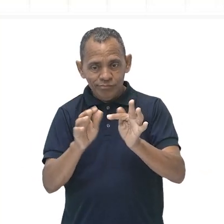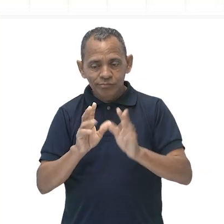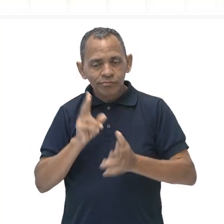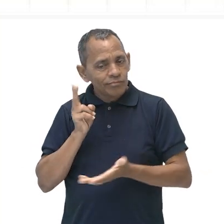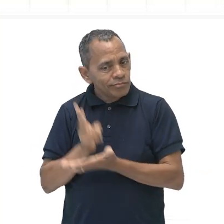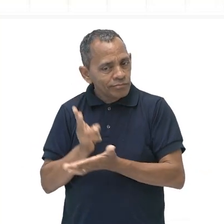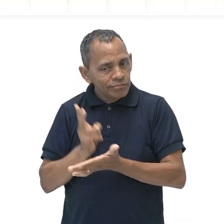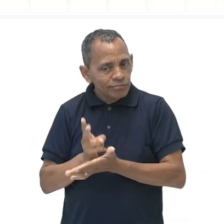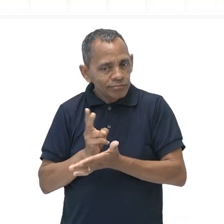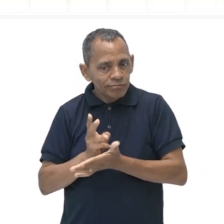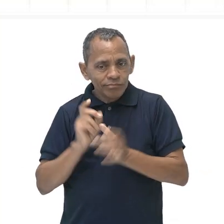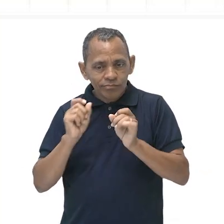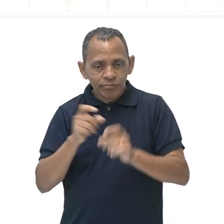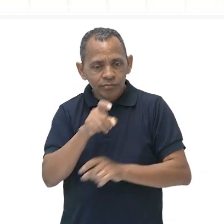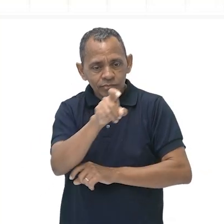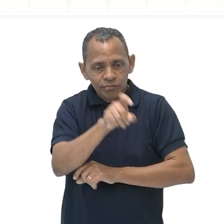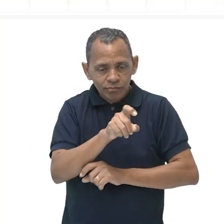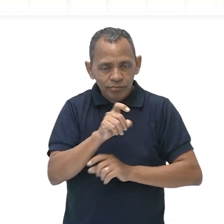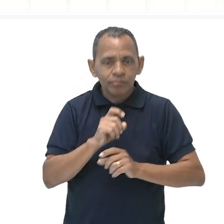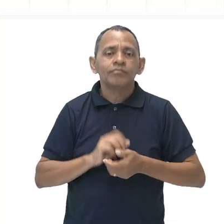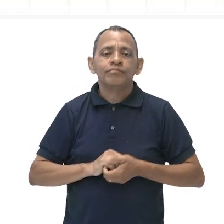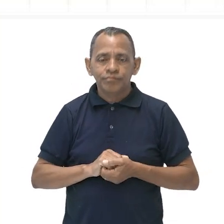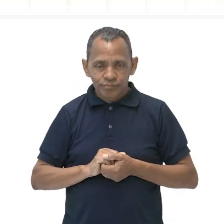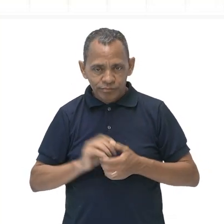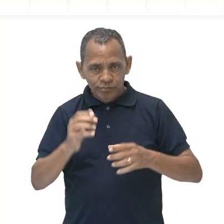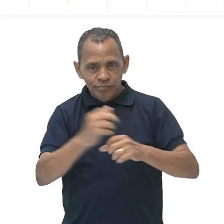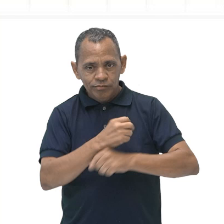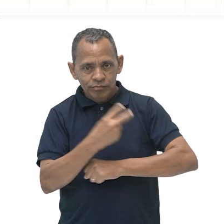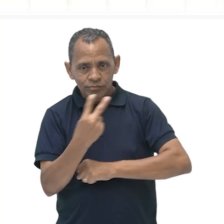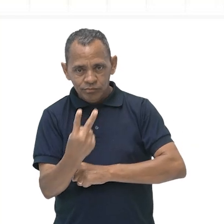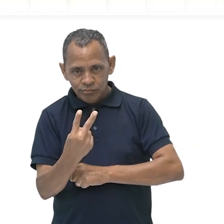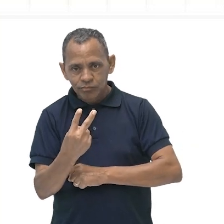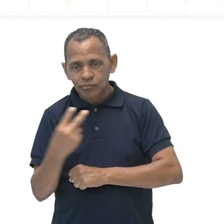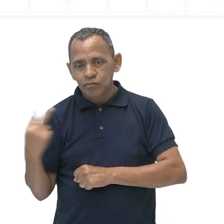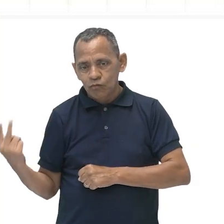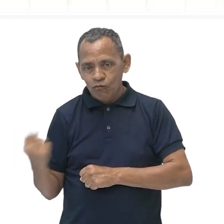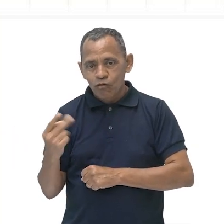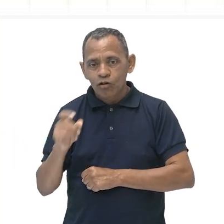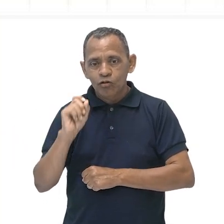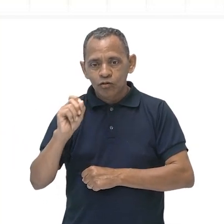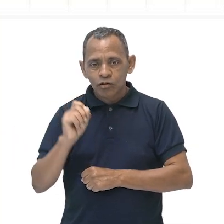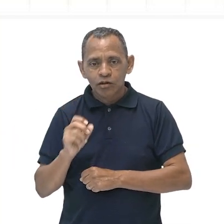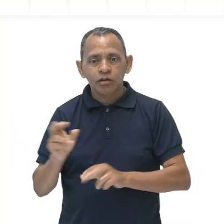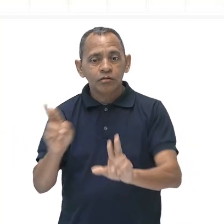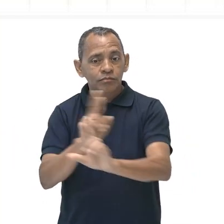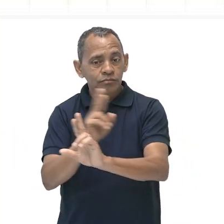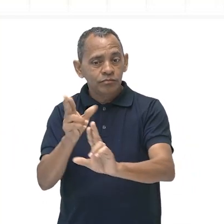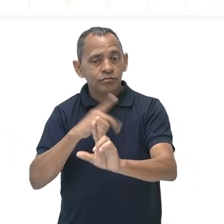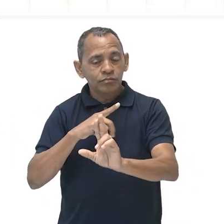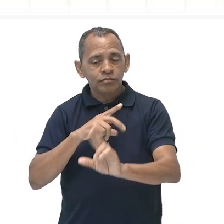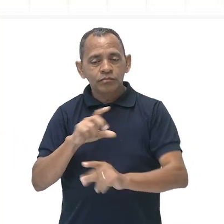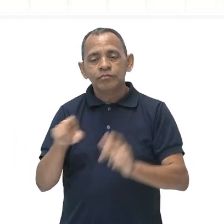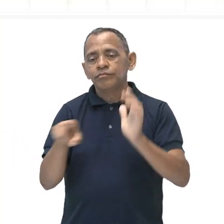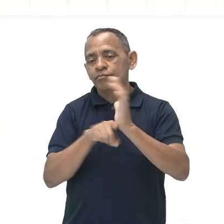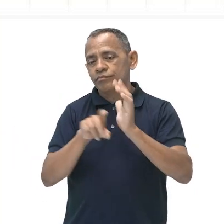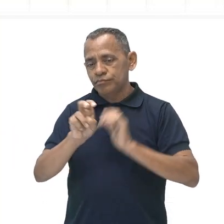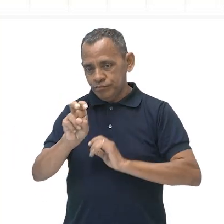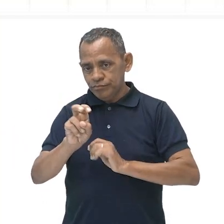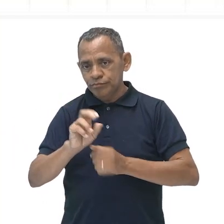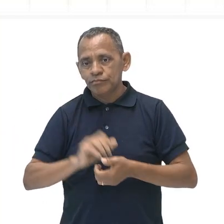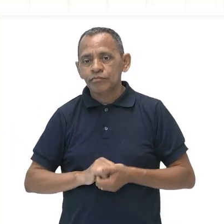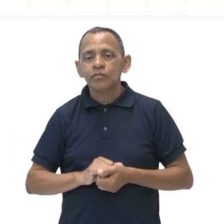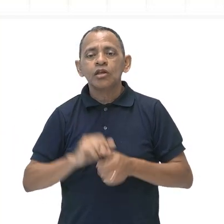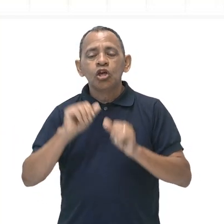toda vez que o x for igual a 2, o valor correspondente vai ser menos 5. E isso eu